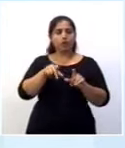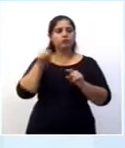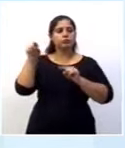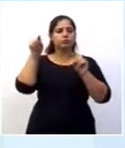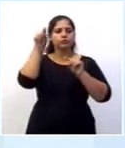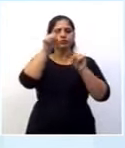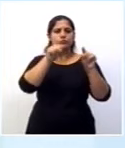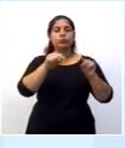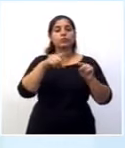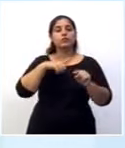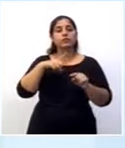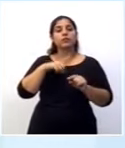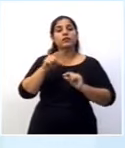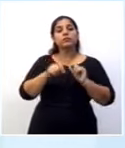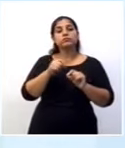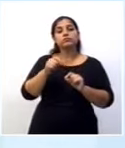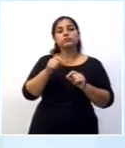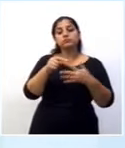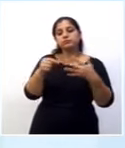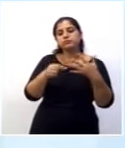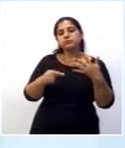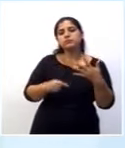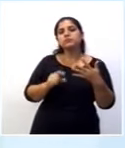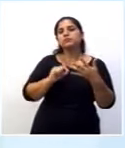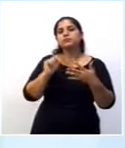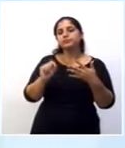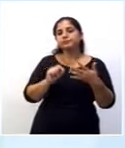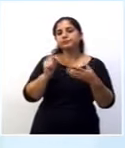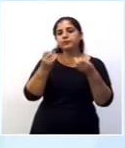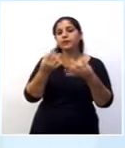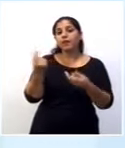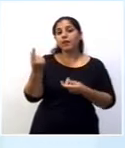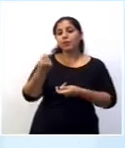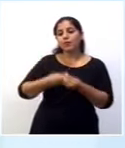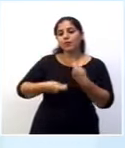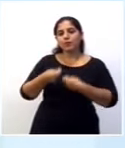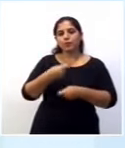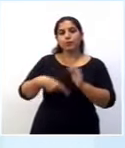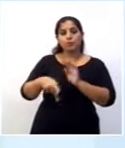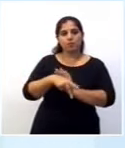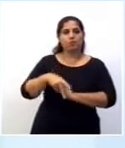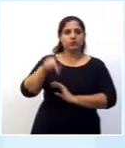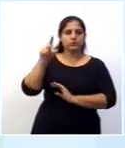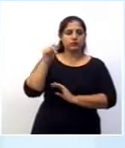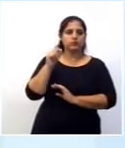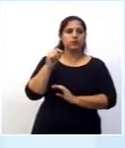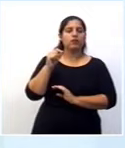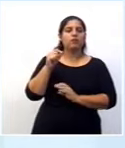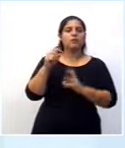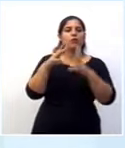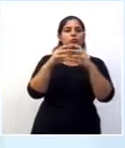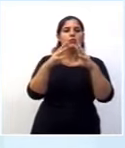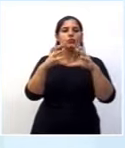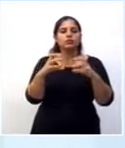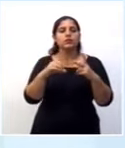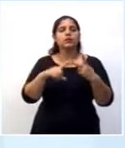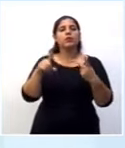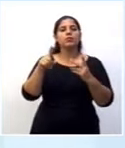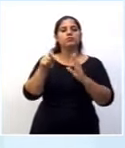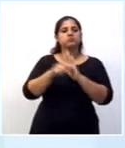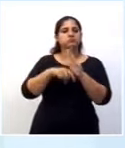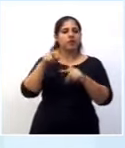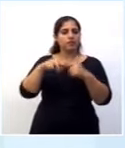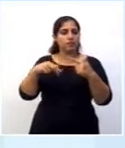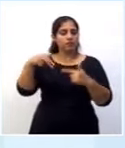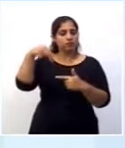alguns itens que vão ser os itens econômicos da época, como o algodão, as drogas do sertão,